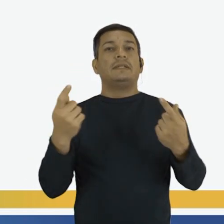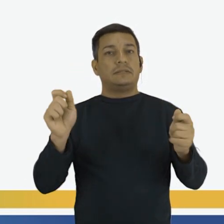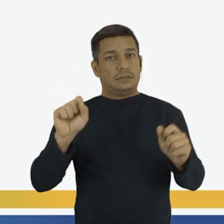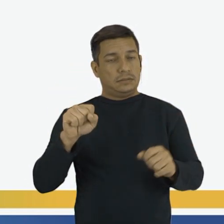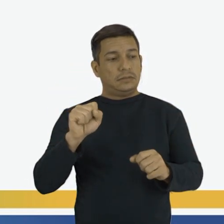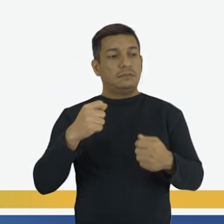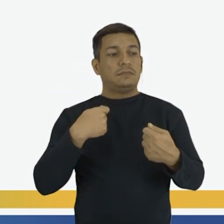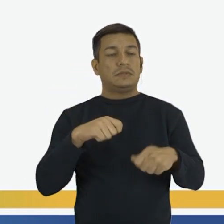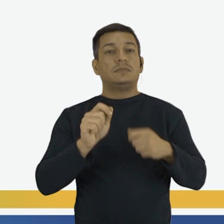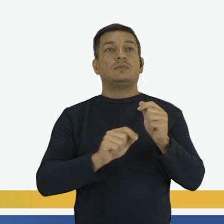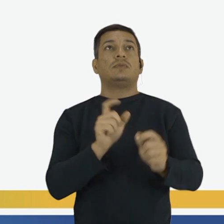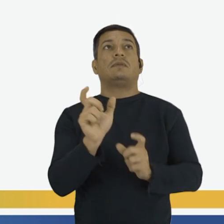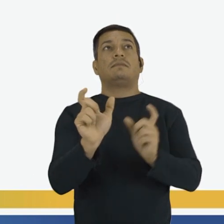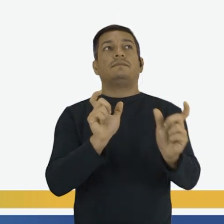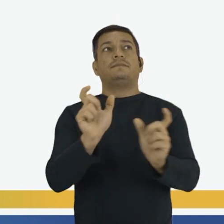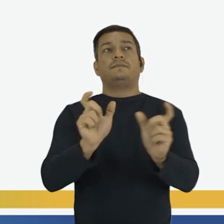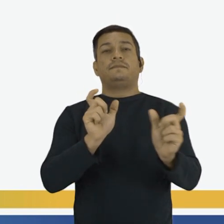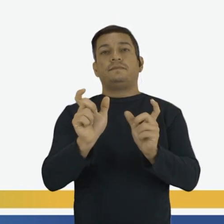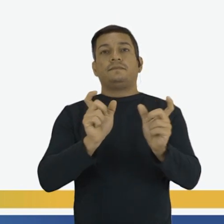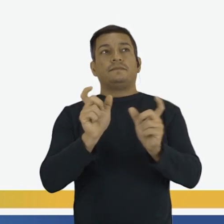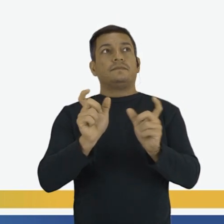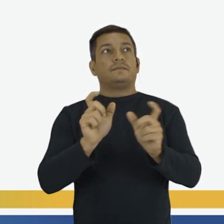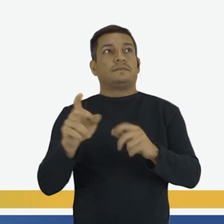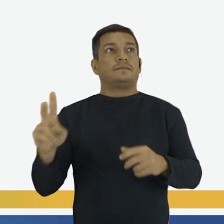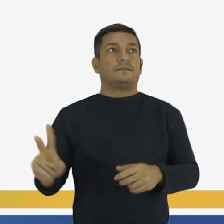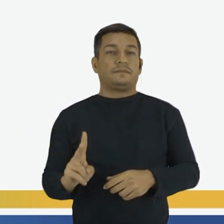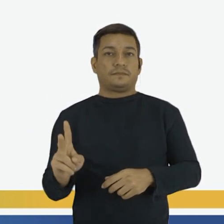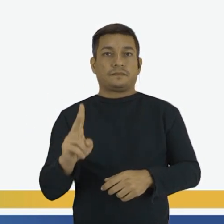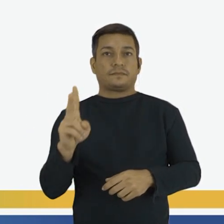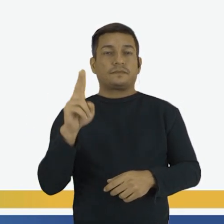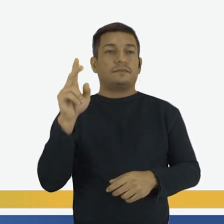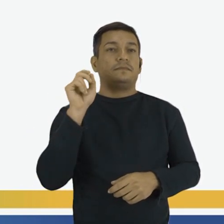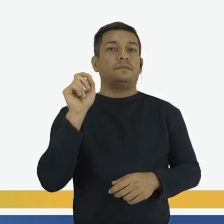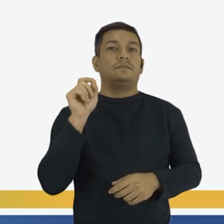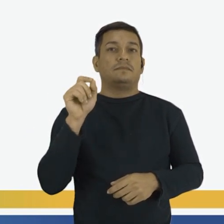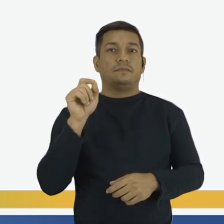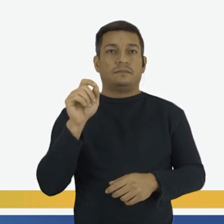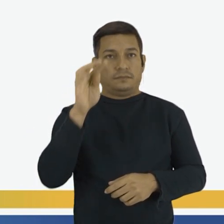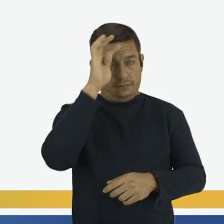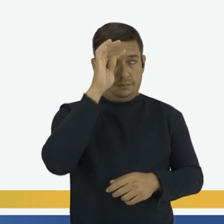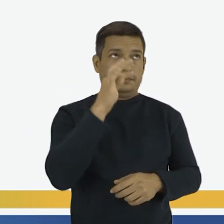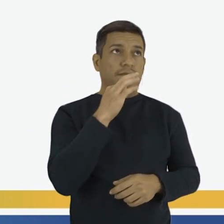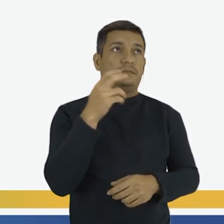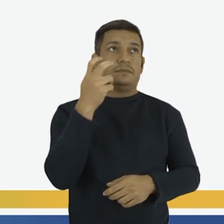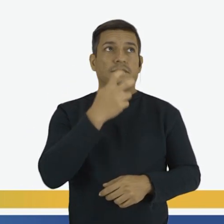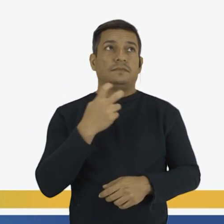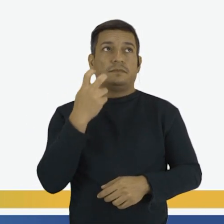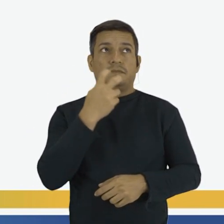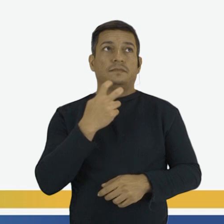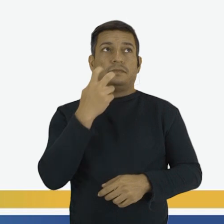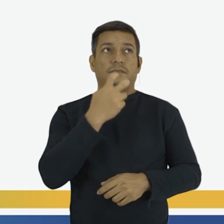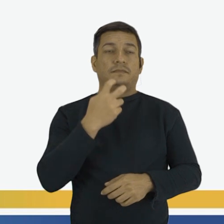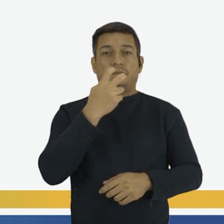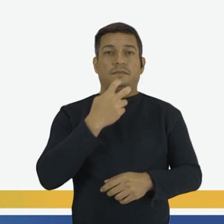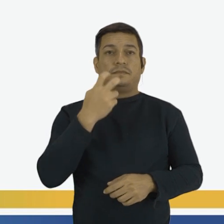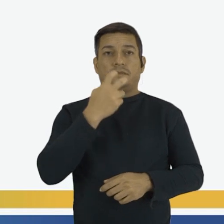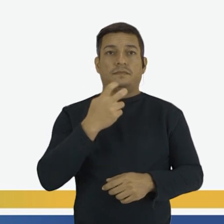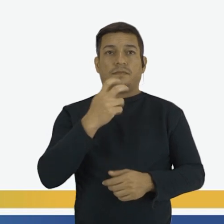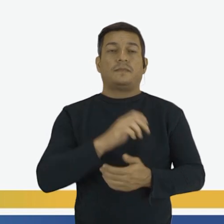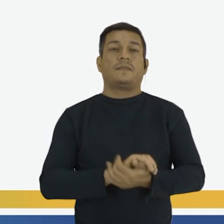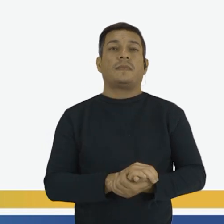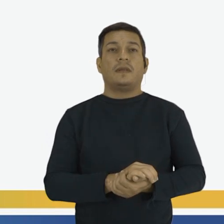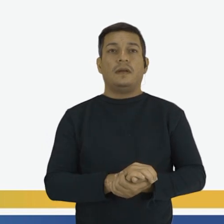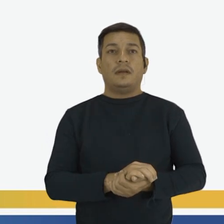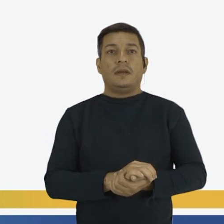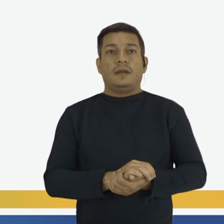de palavra, tá? Isso é valorizar a tradição oral na tradição